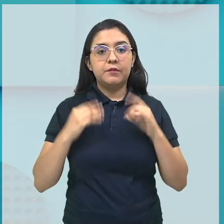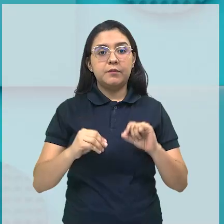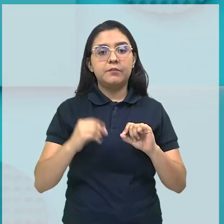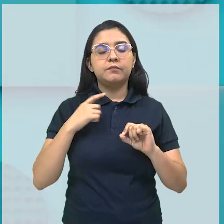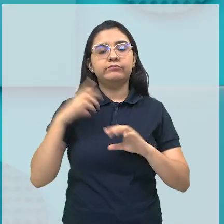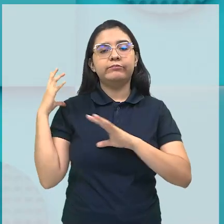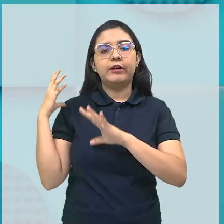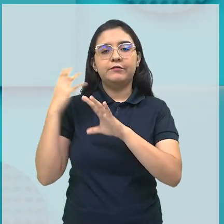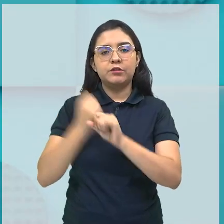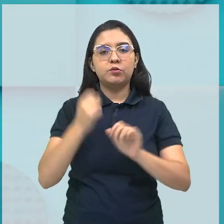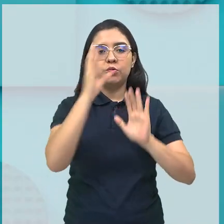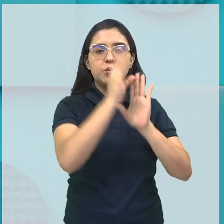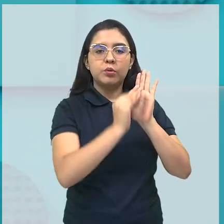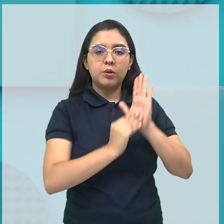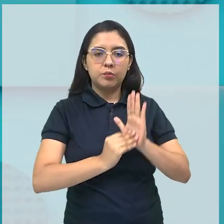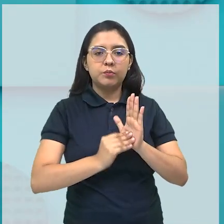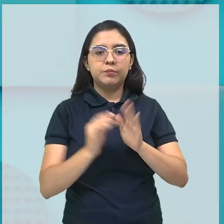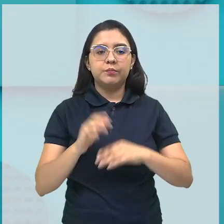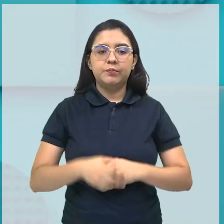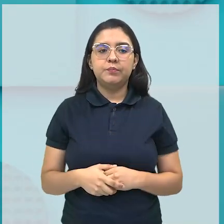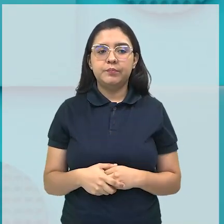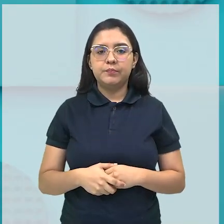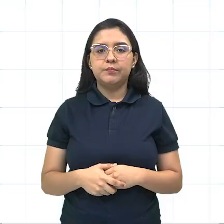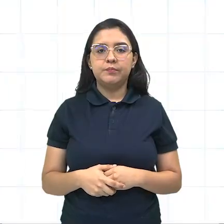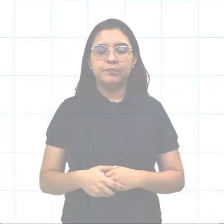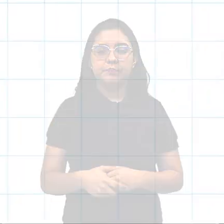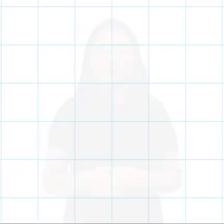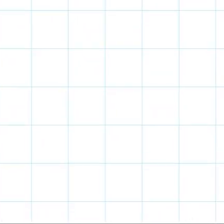vamos recapitular aí os principais conteúdos.